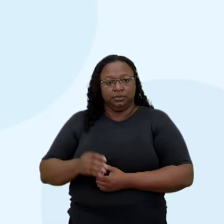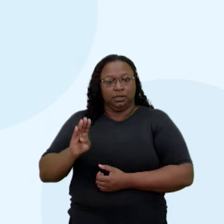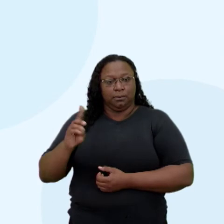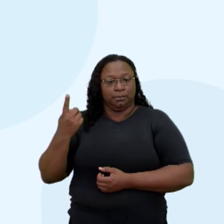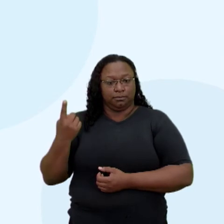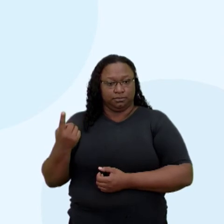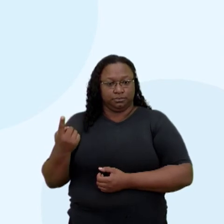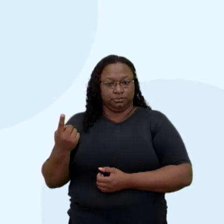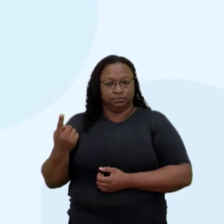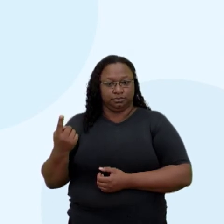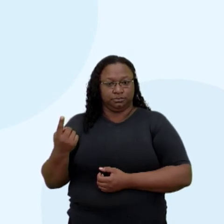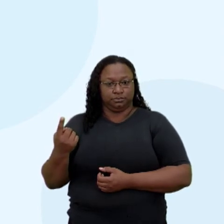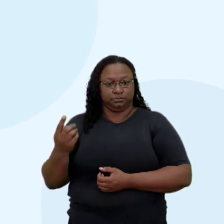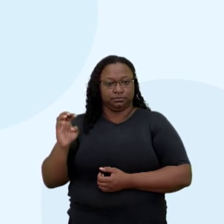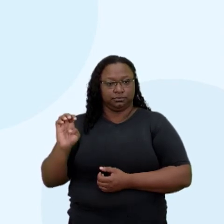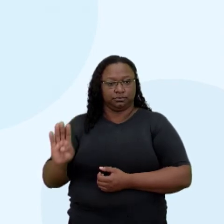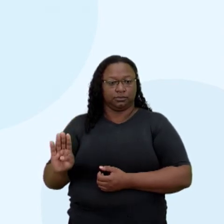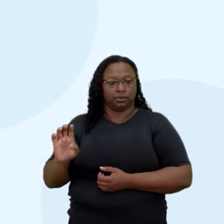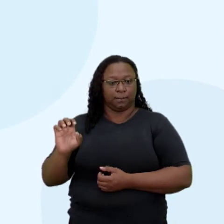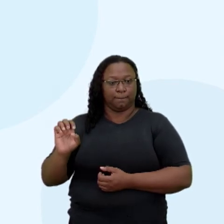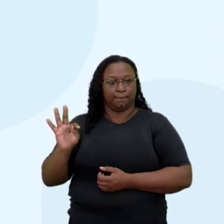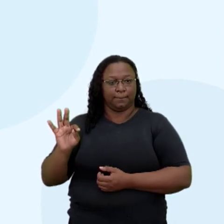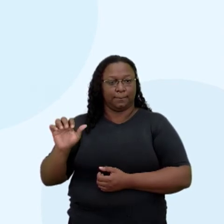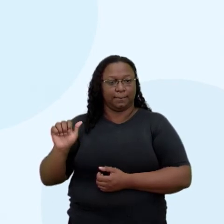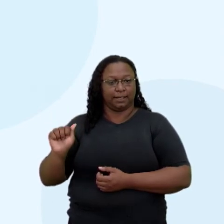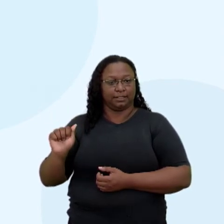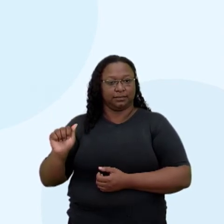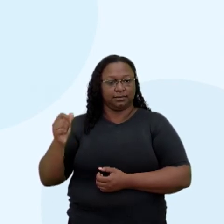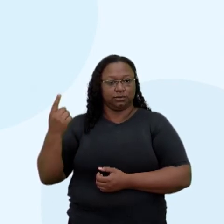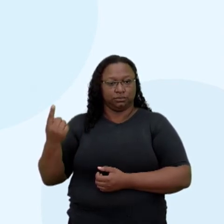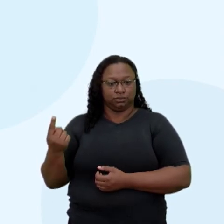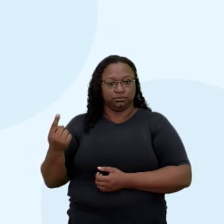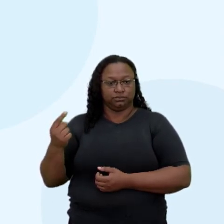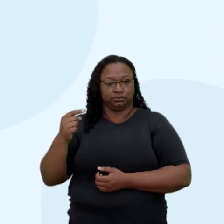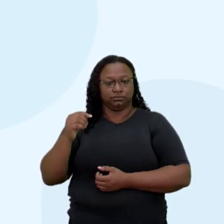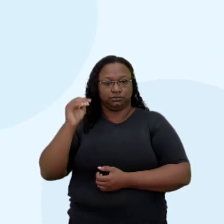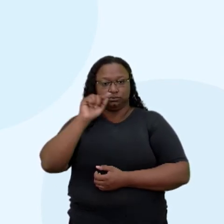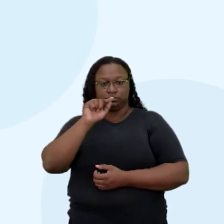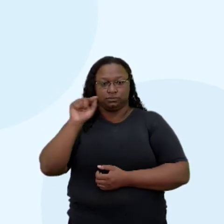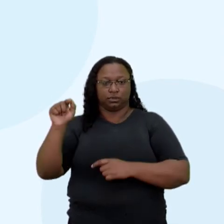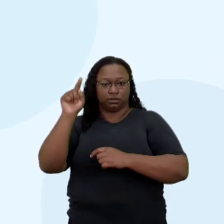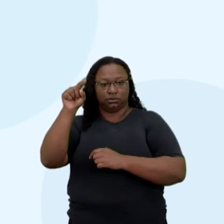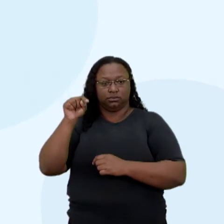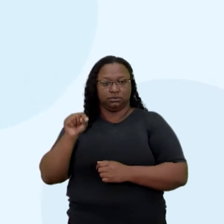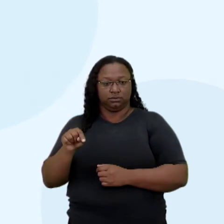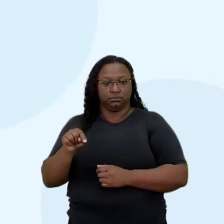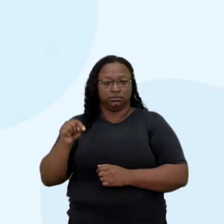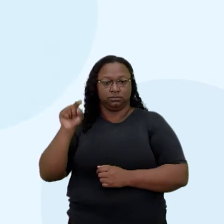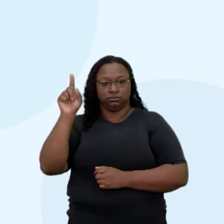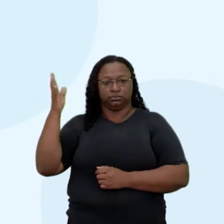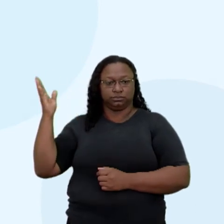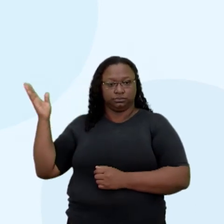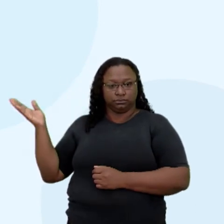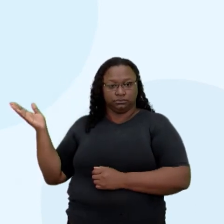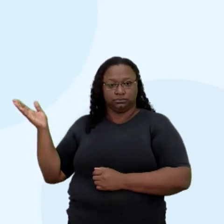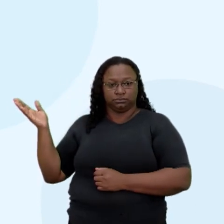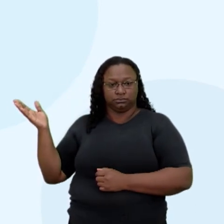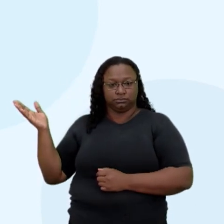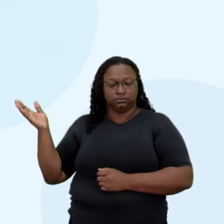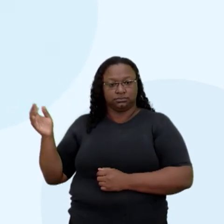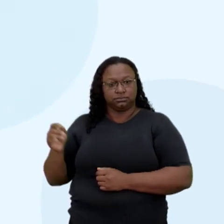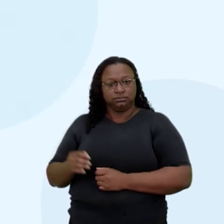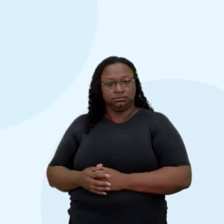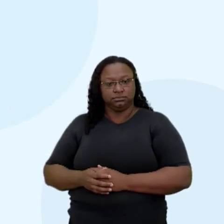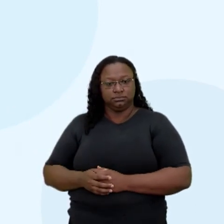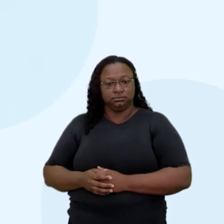é a divisão lá, ó, do produto do x vezes o y, tá? Dividido pelo quê? Pelo produto do x. Como nós temos esses valores,